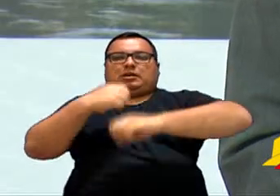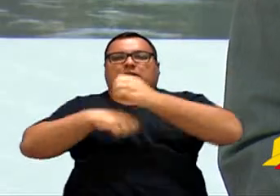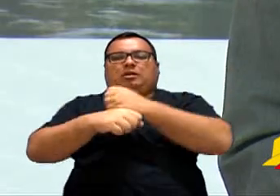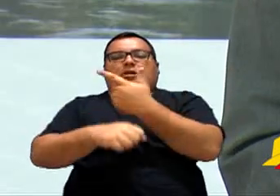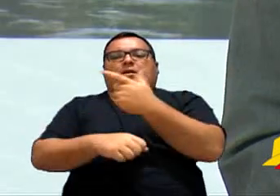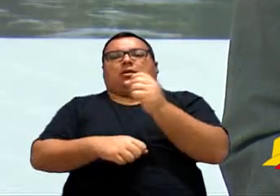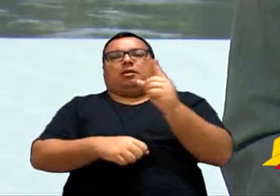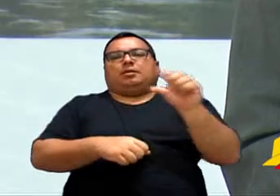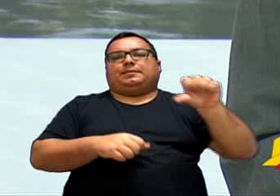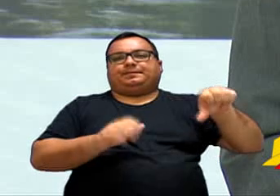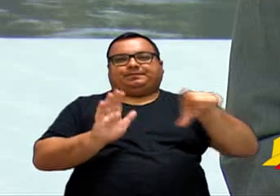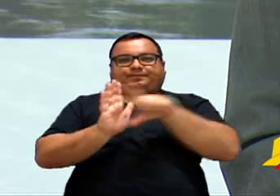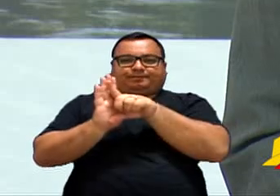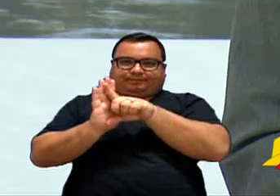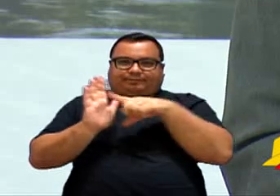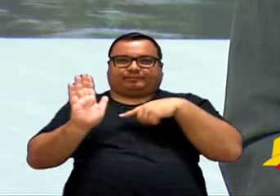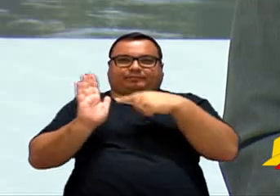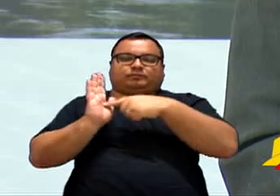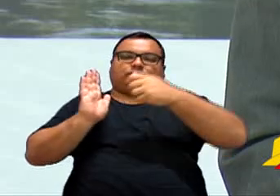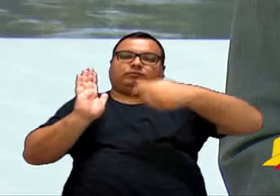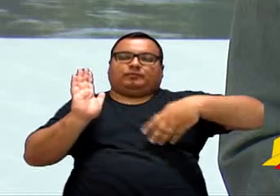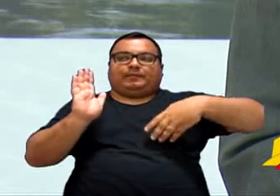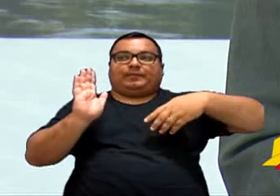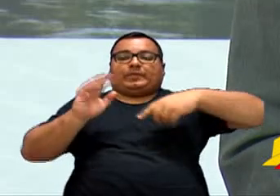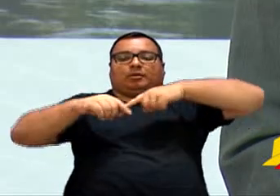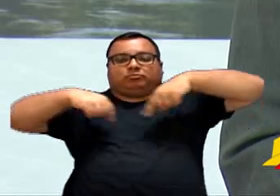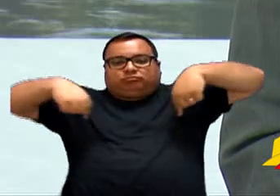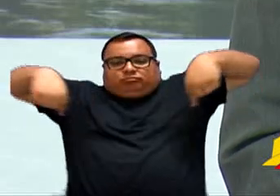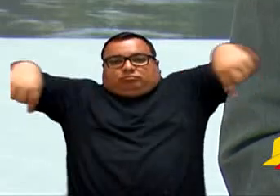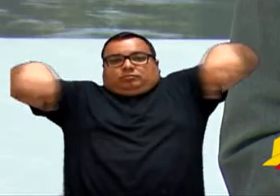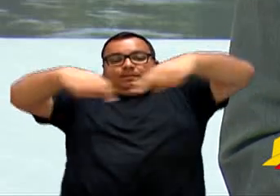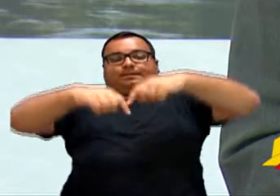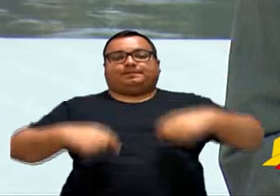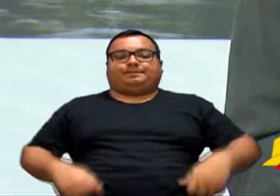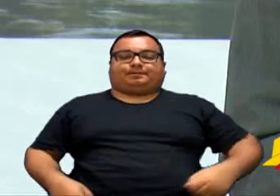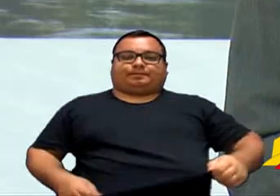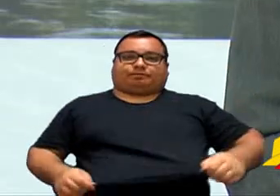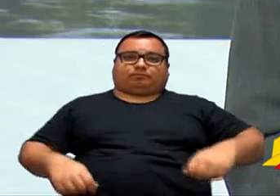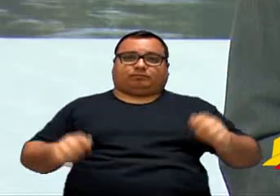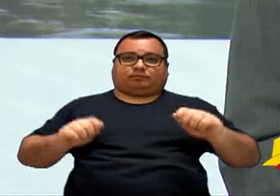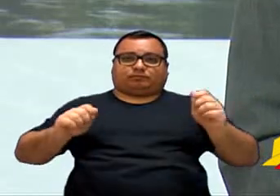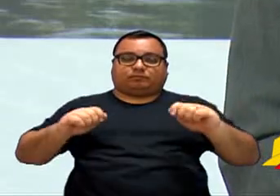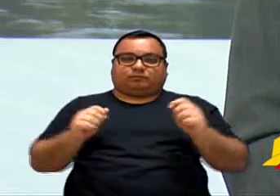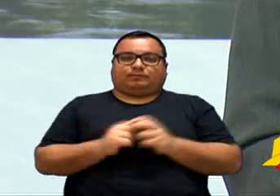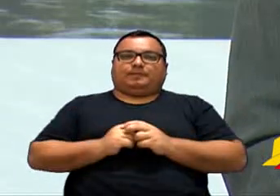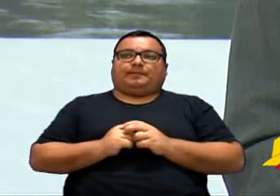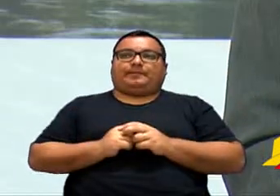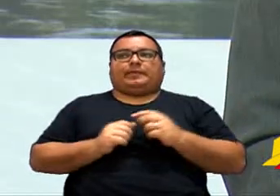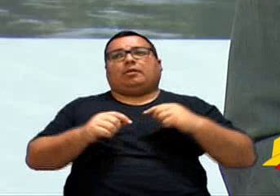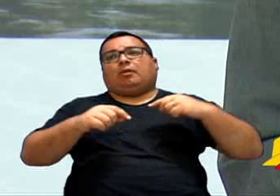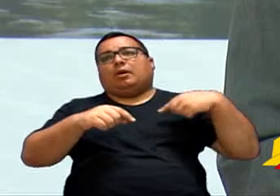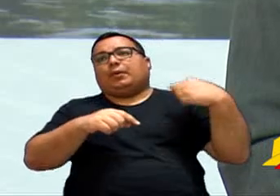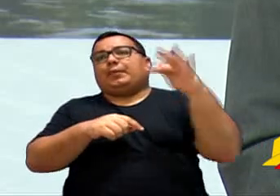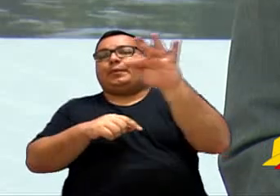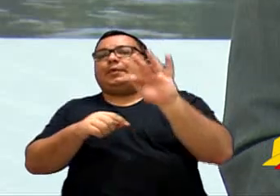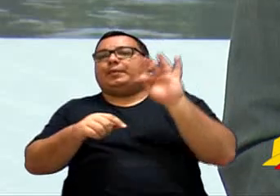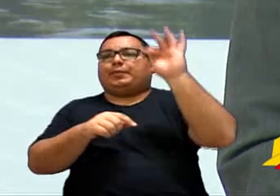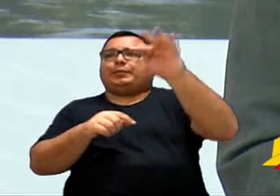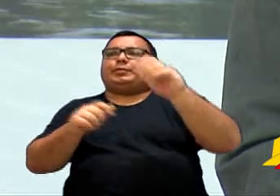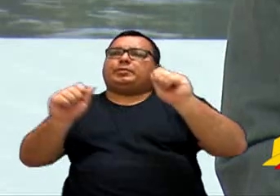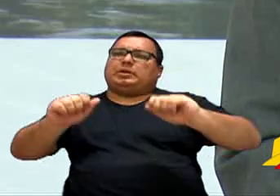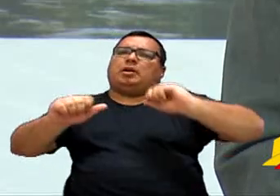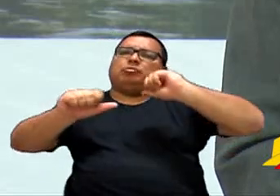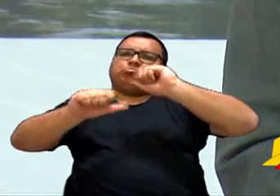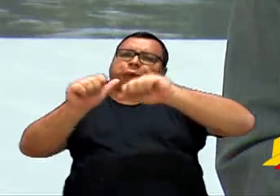A destinação de uso no caput desse artigo poderá sofrer modificações de acordo com o interesse público